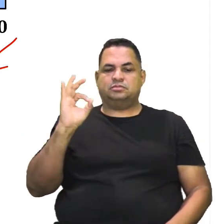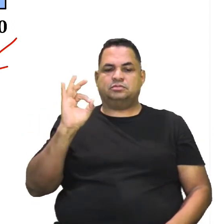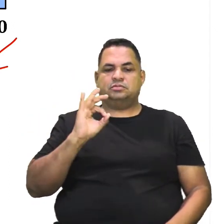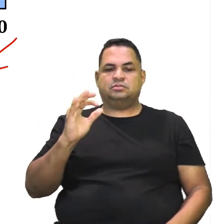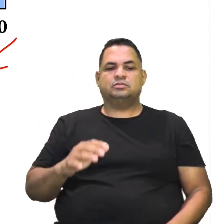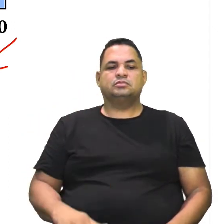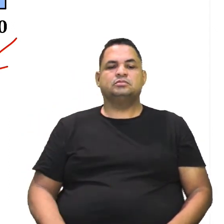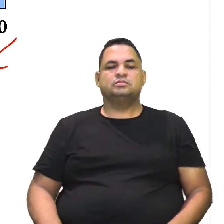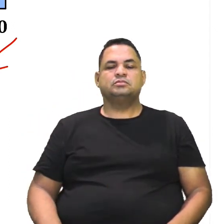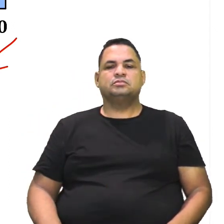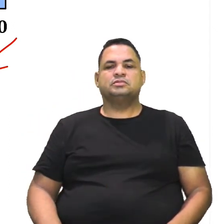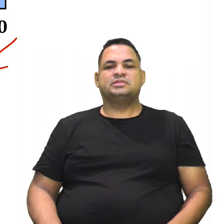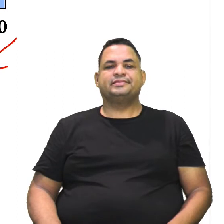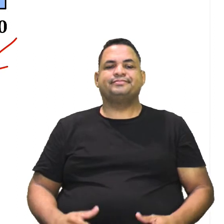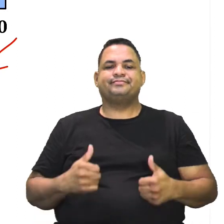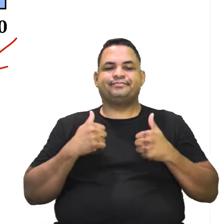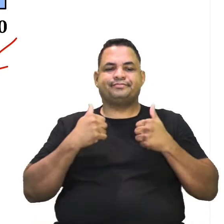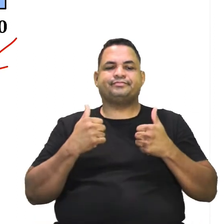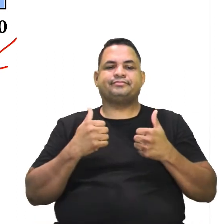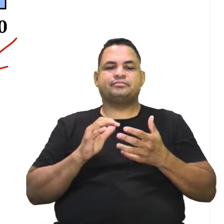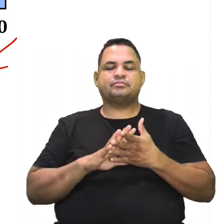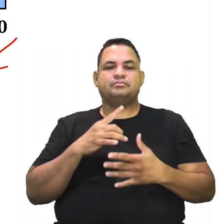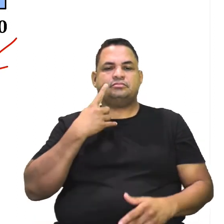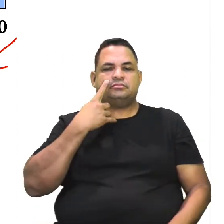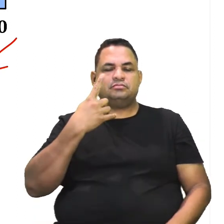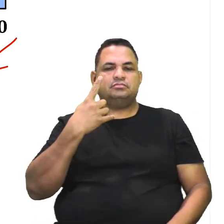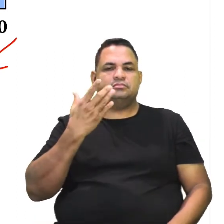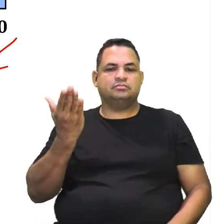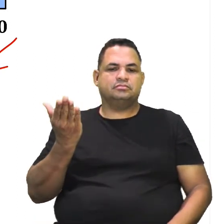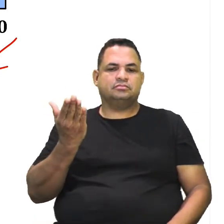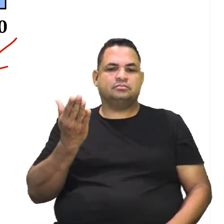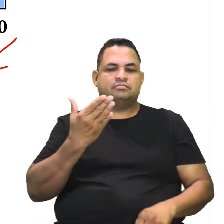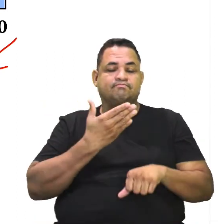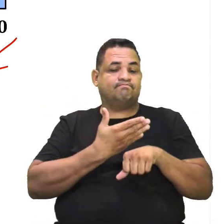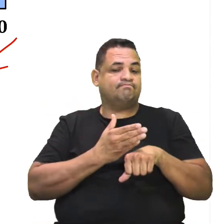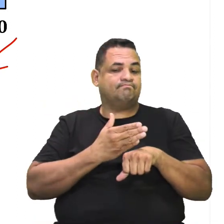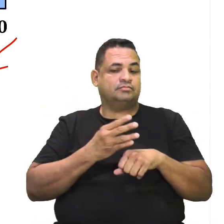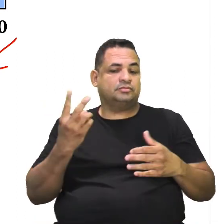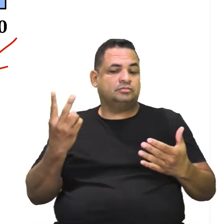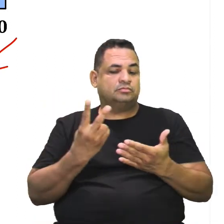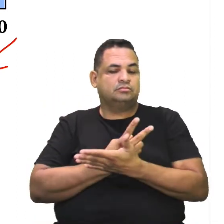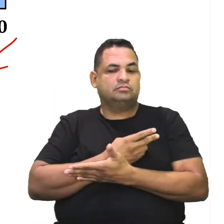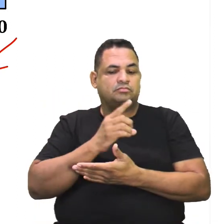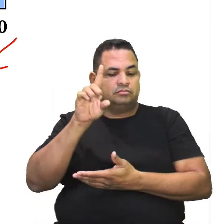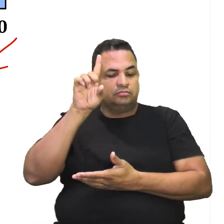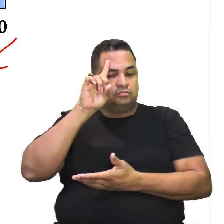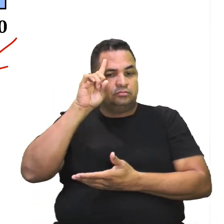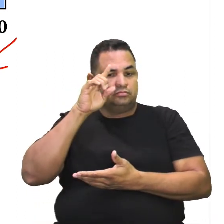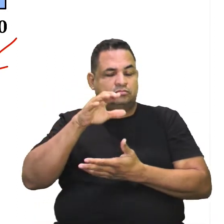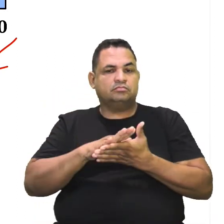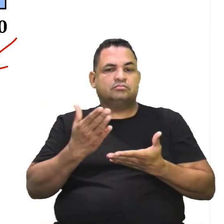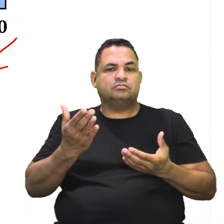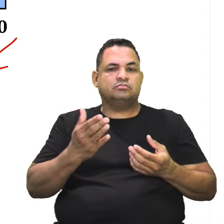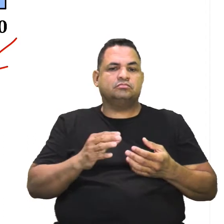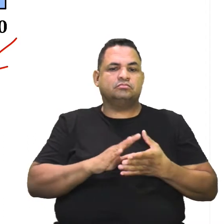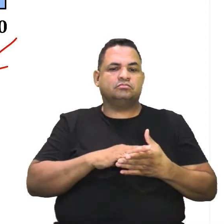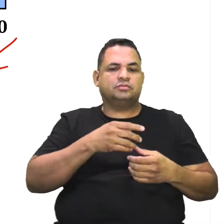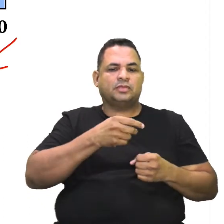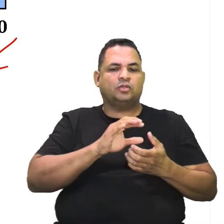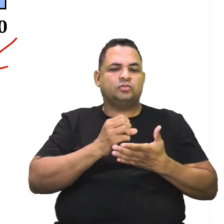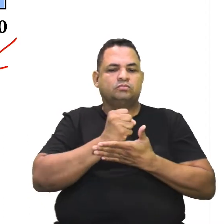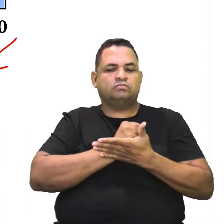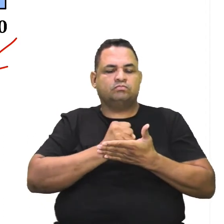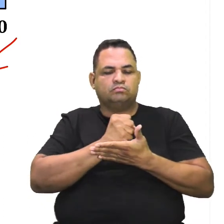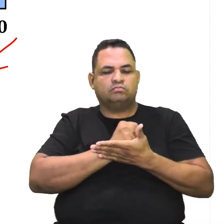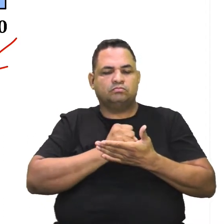82. Beleza. Então, vocês viram que em situações práticas, como uma parte de